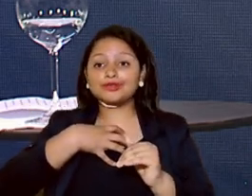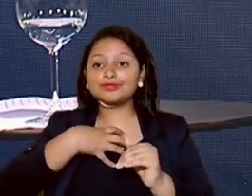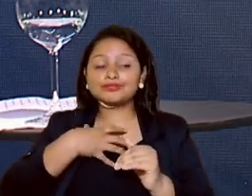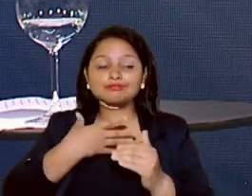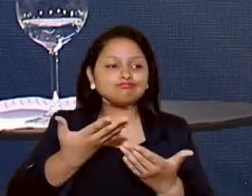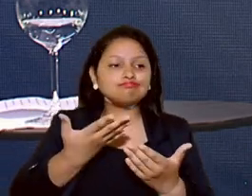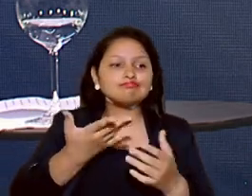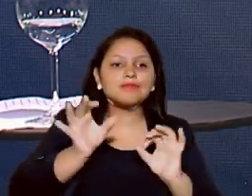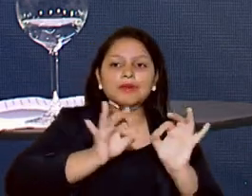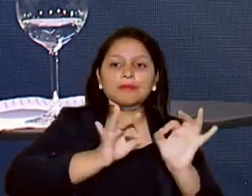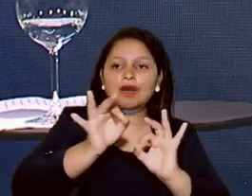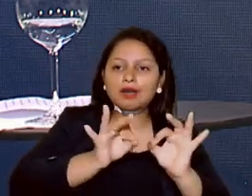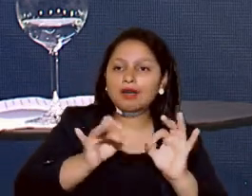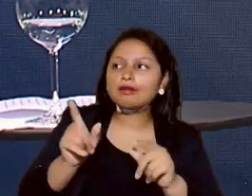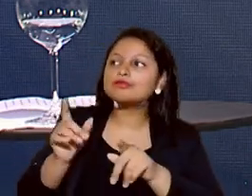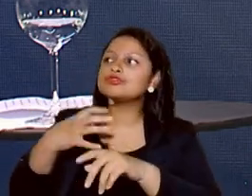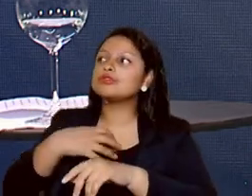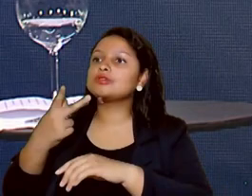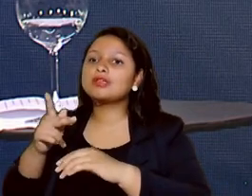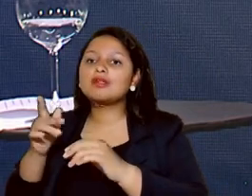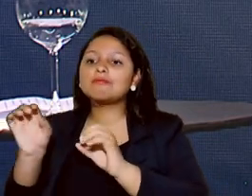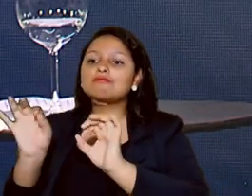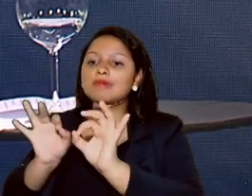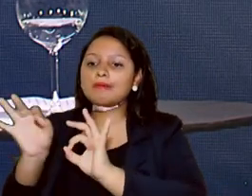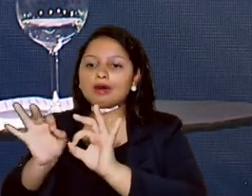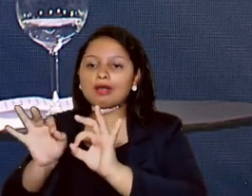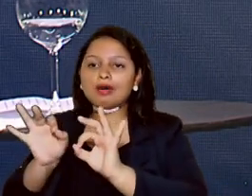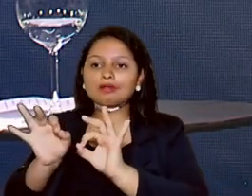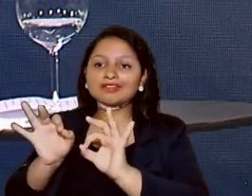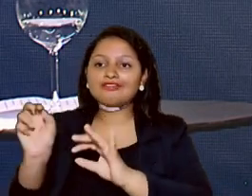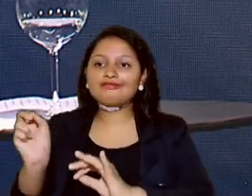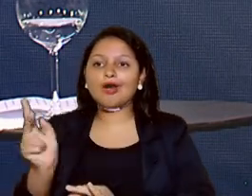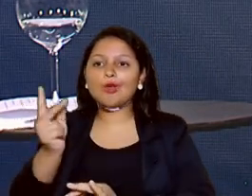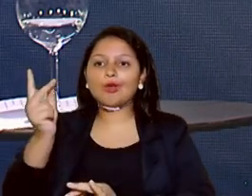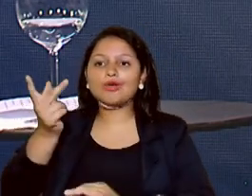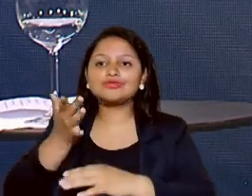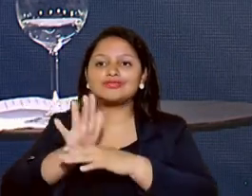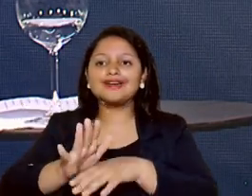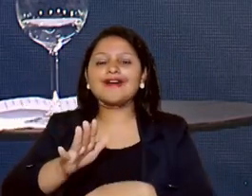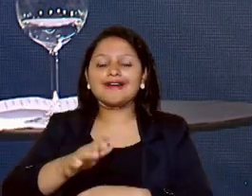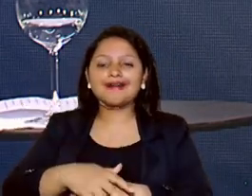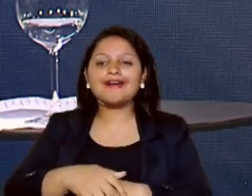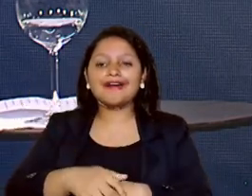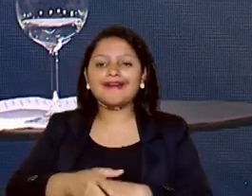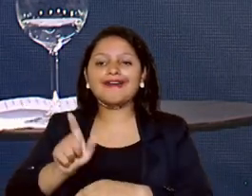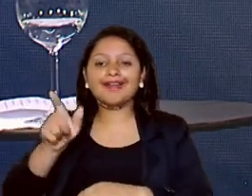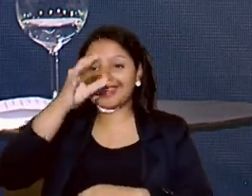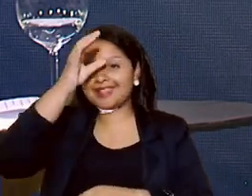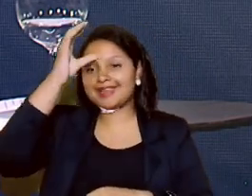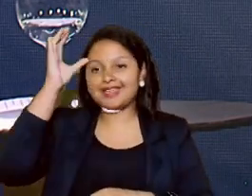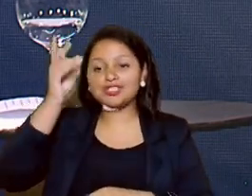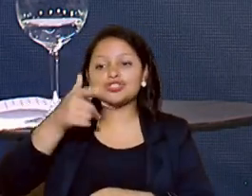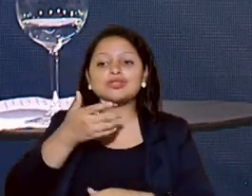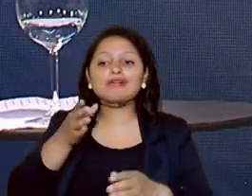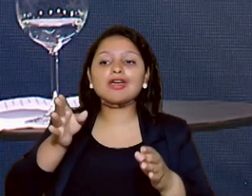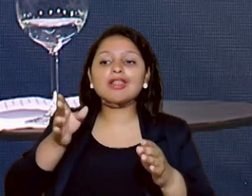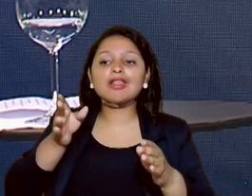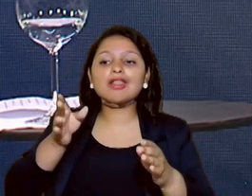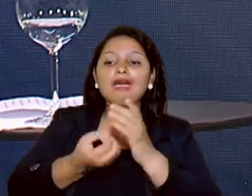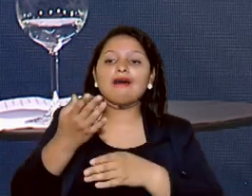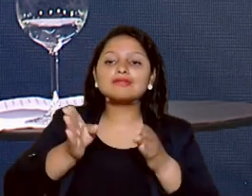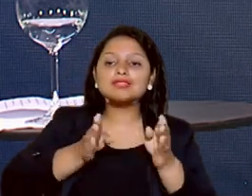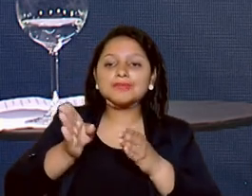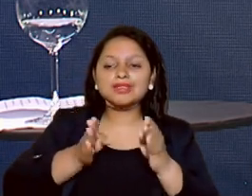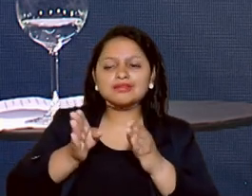potencial de geração de valor para os clientes os nossos mundos combinados com BTG o potencial de acessibilidade né que isso vai